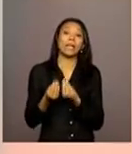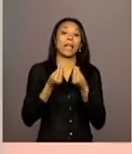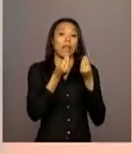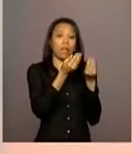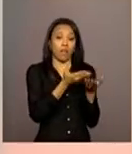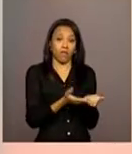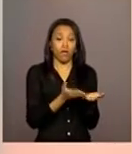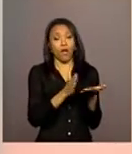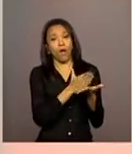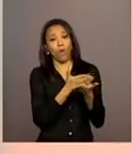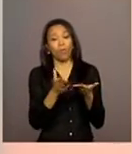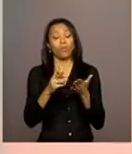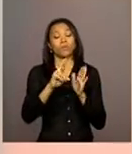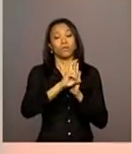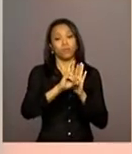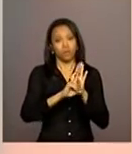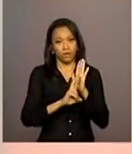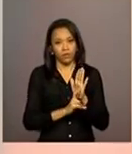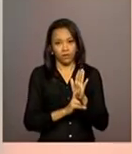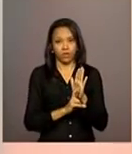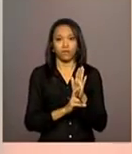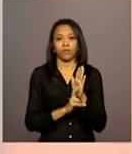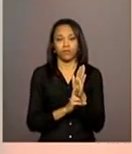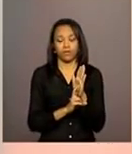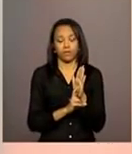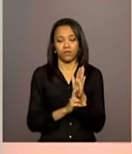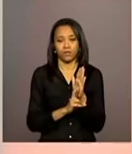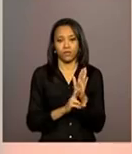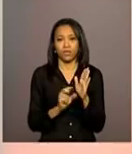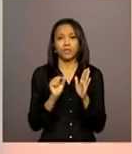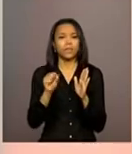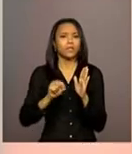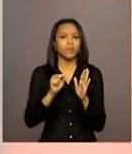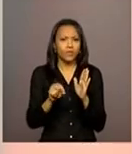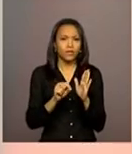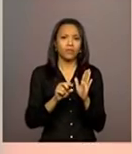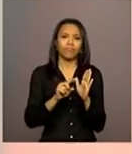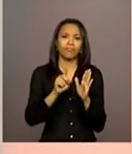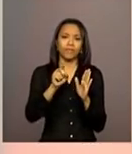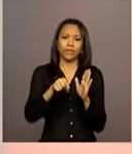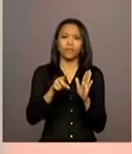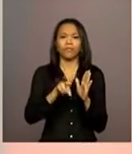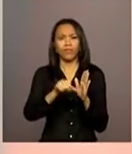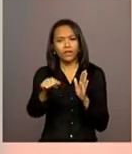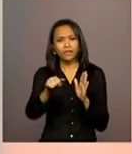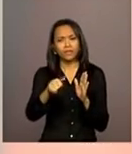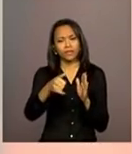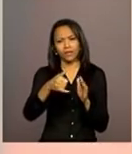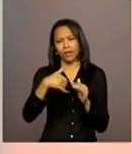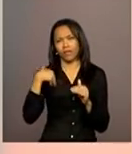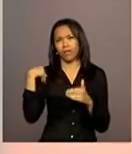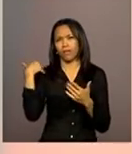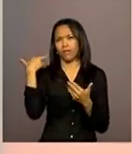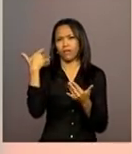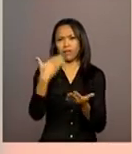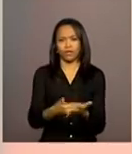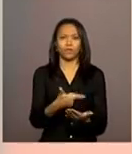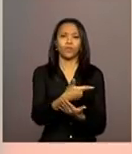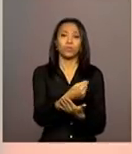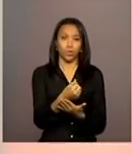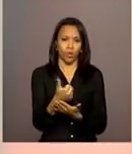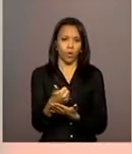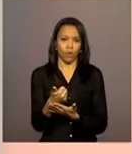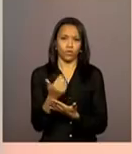alguns outros critérios né que estão sendo indicado ao longo desse tempo desde 2011 que a gente vem